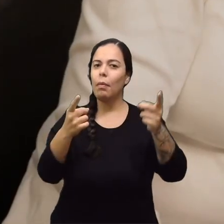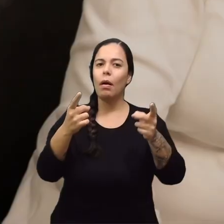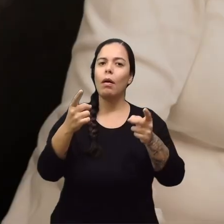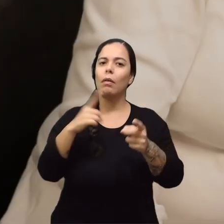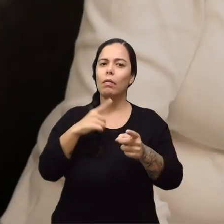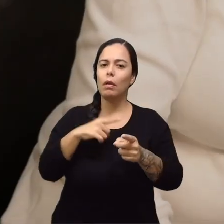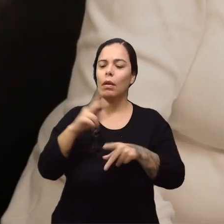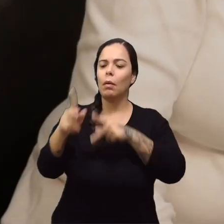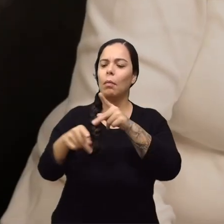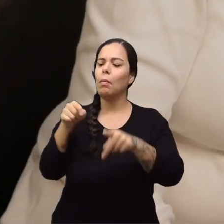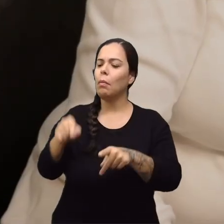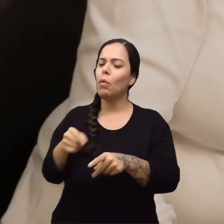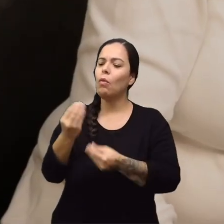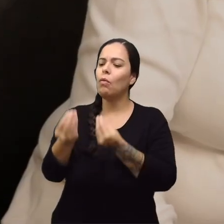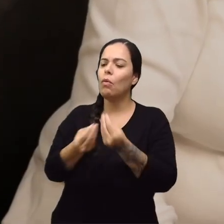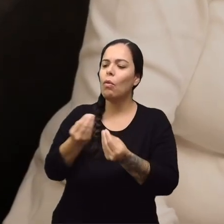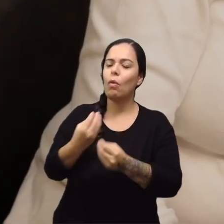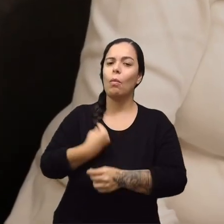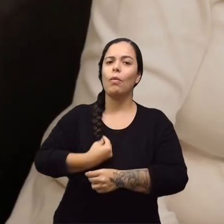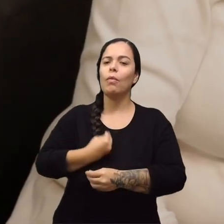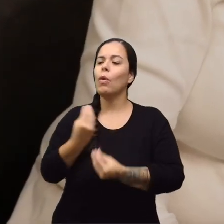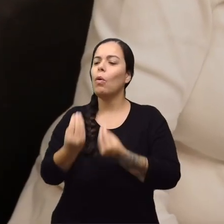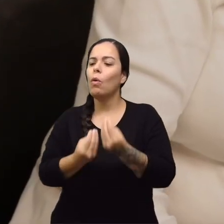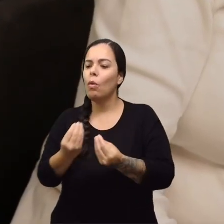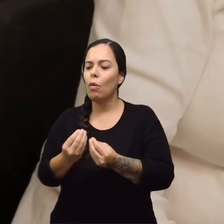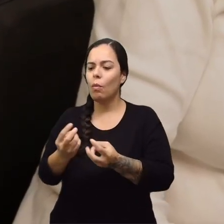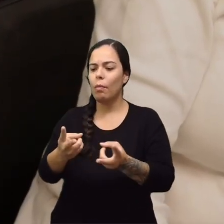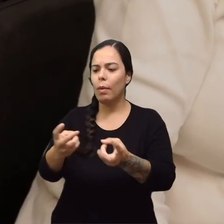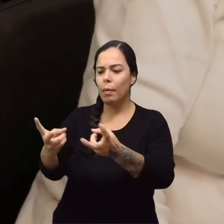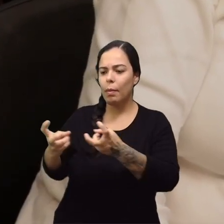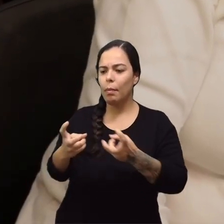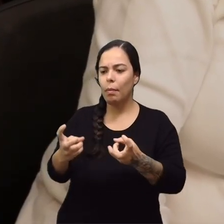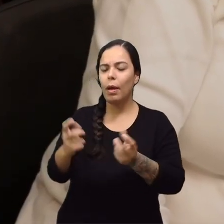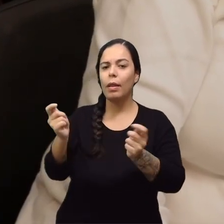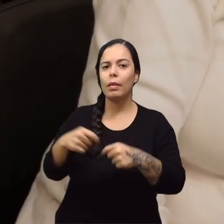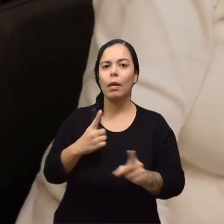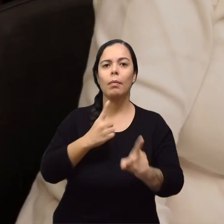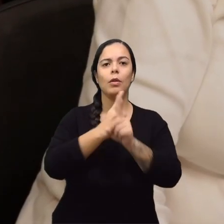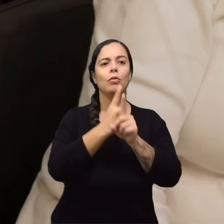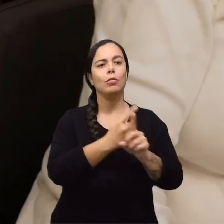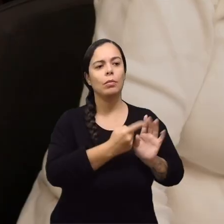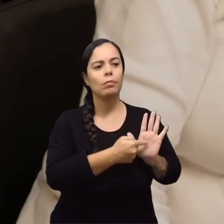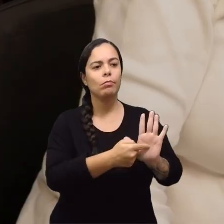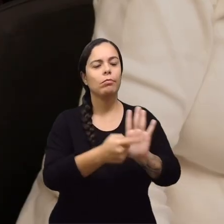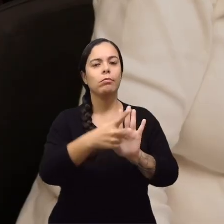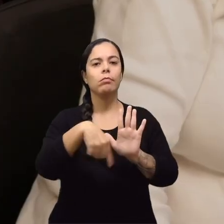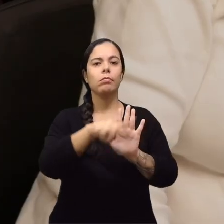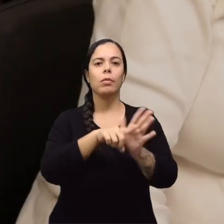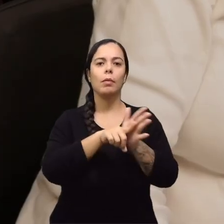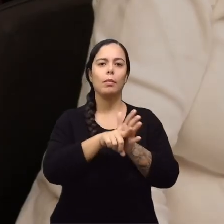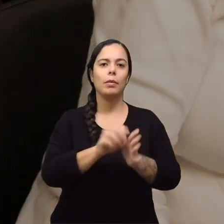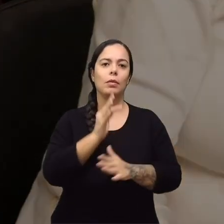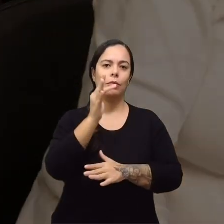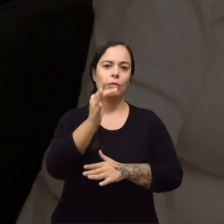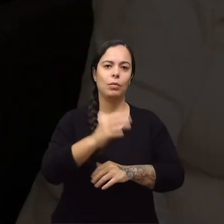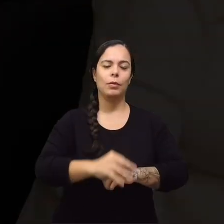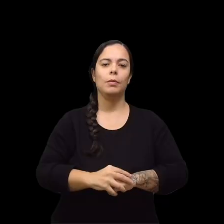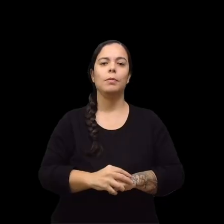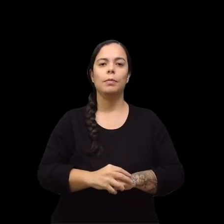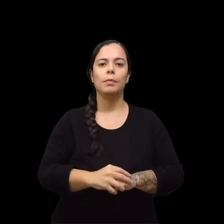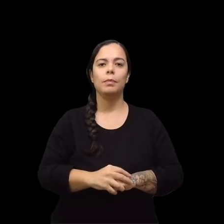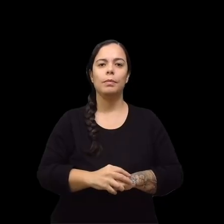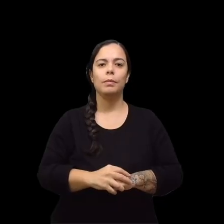sobre quem foi esse povo, né, e como é que viveu, nós vamos poder trazer então como contribuição aí para a pesquisa